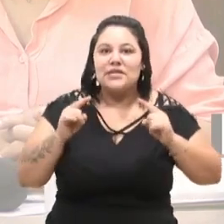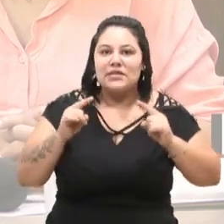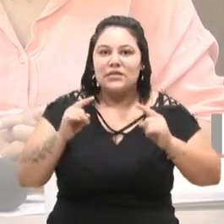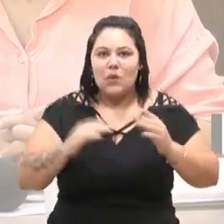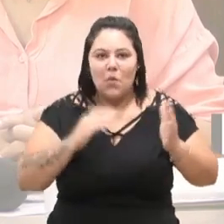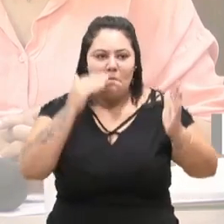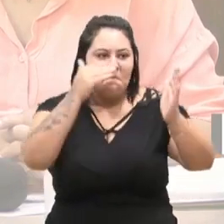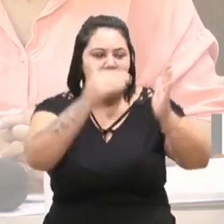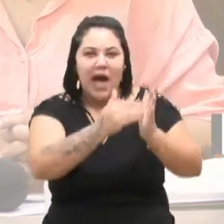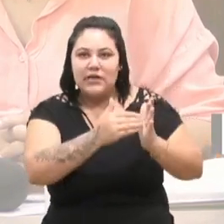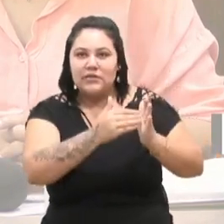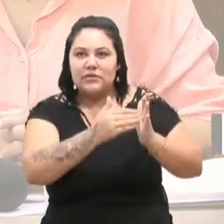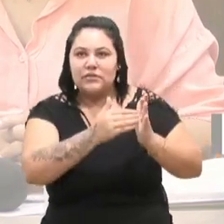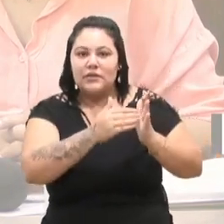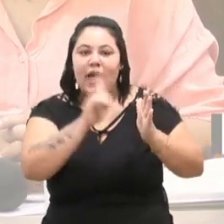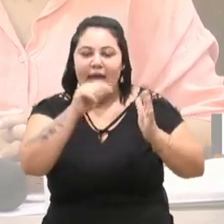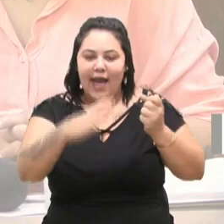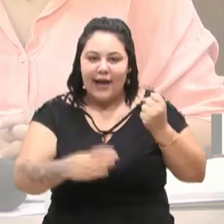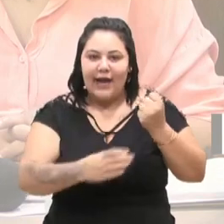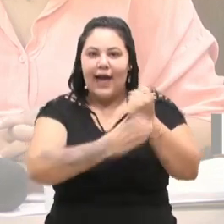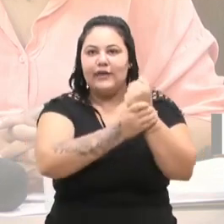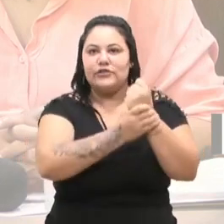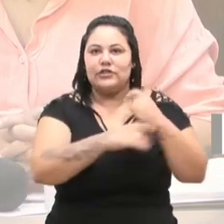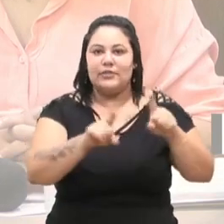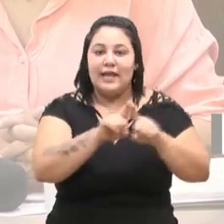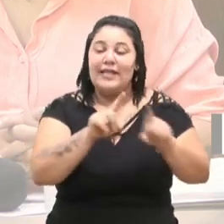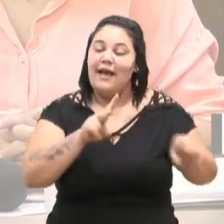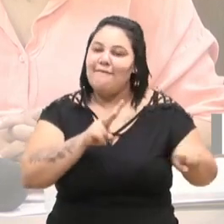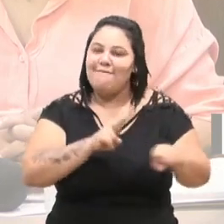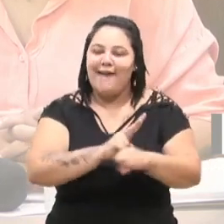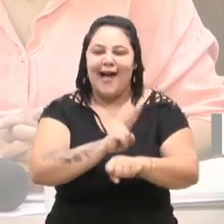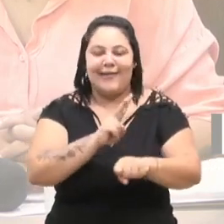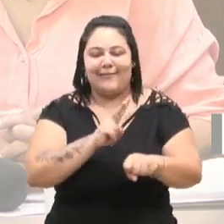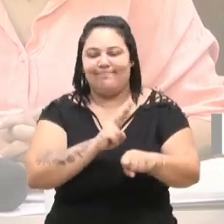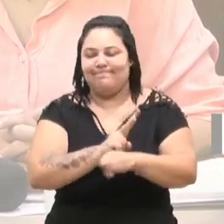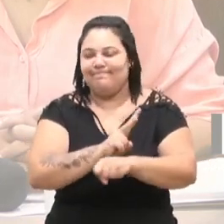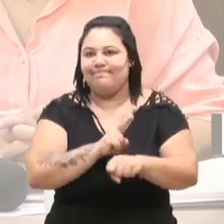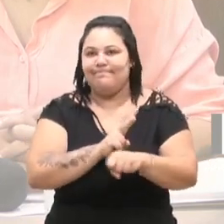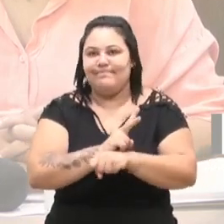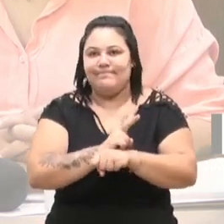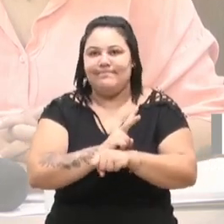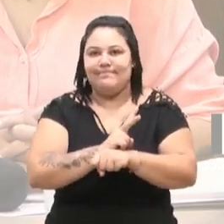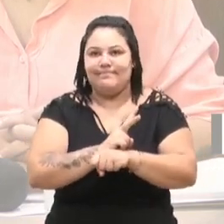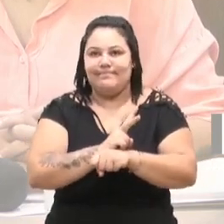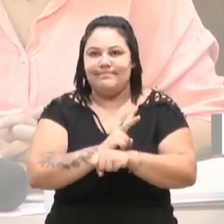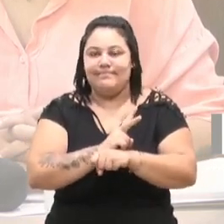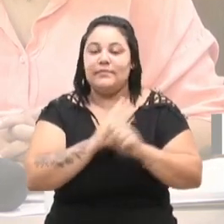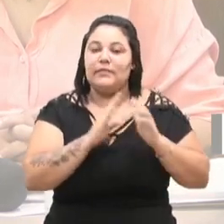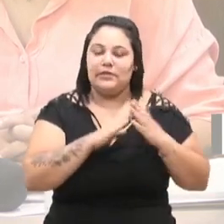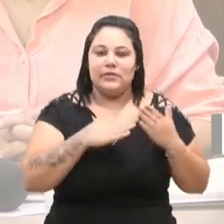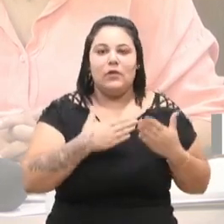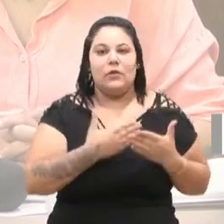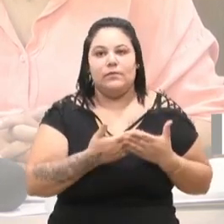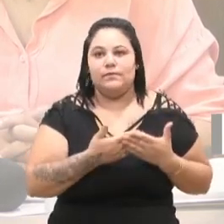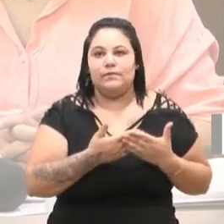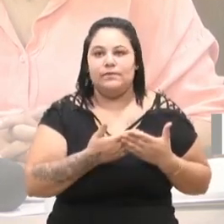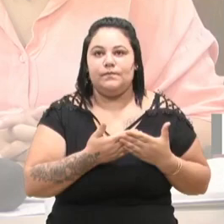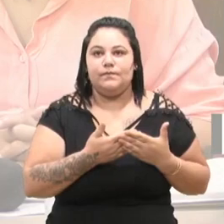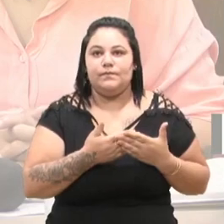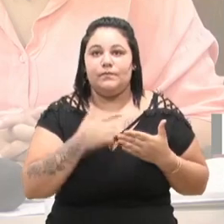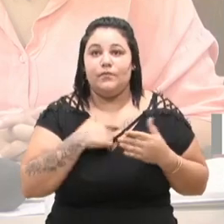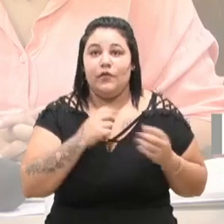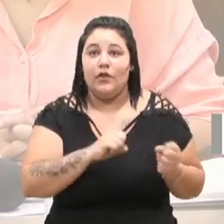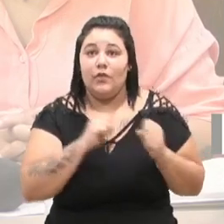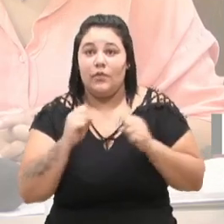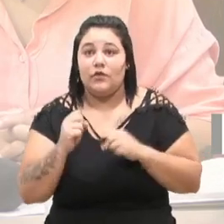outra questão é a garantia da vaga das crianças nas escolas. E eu posso